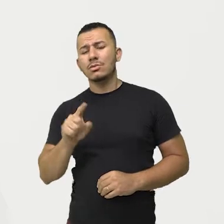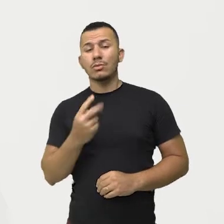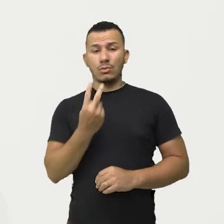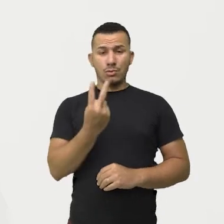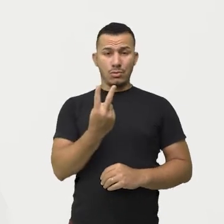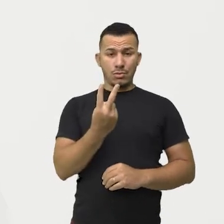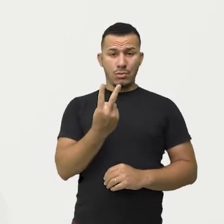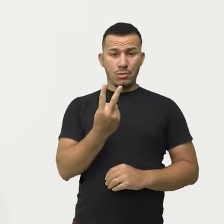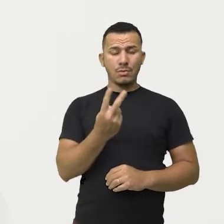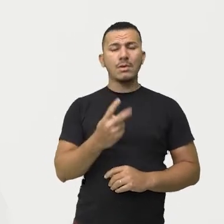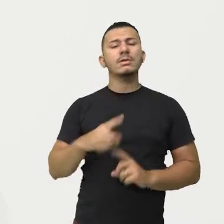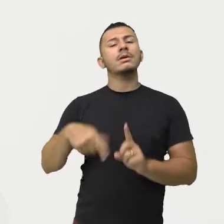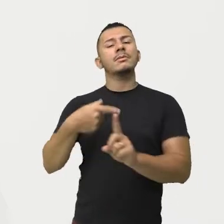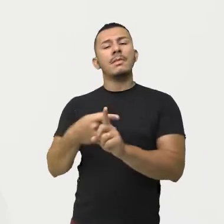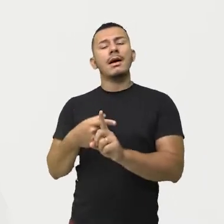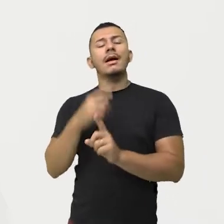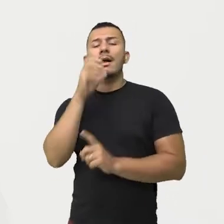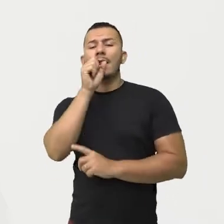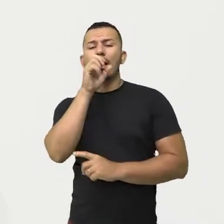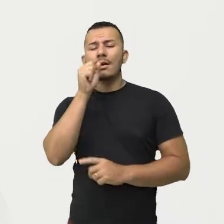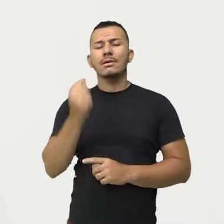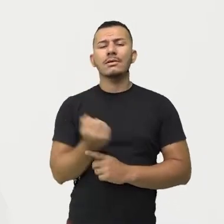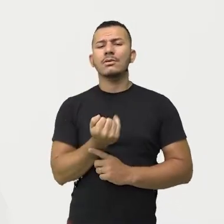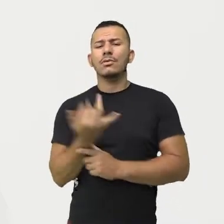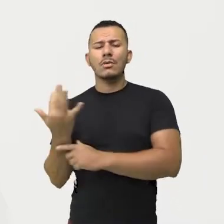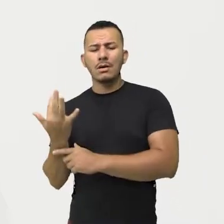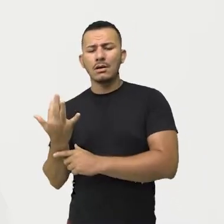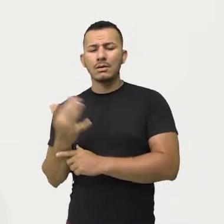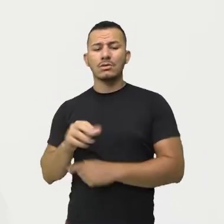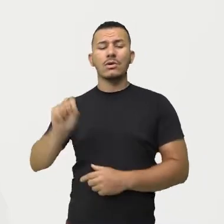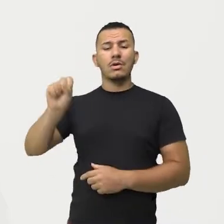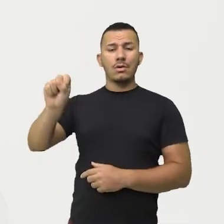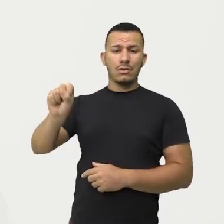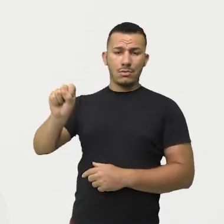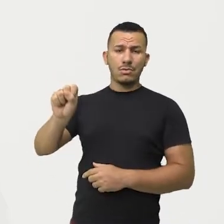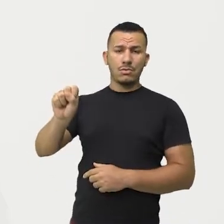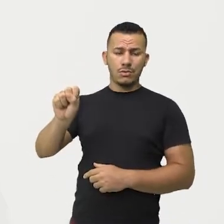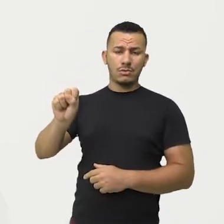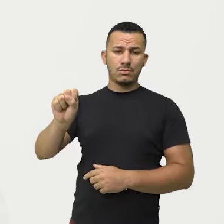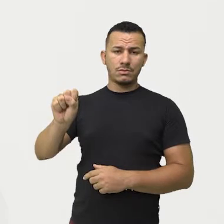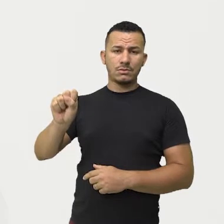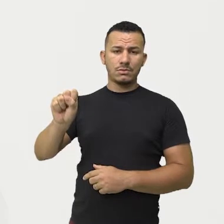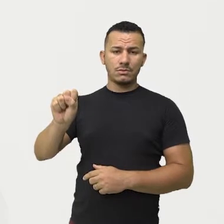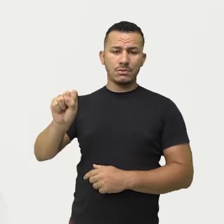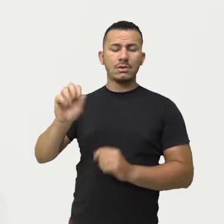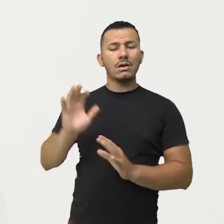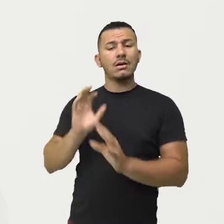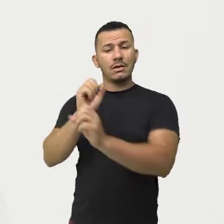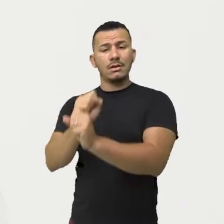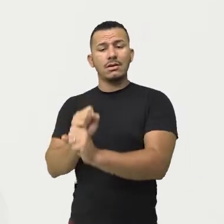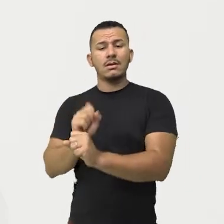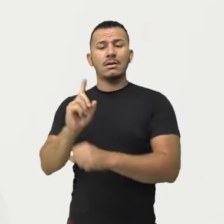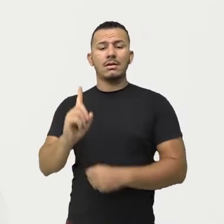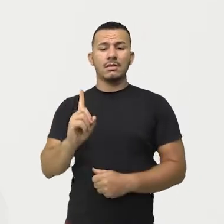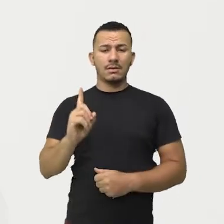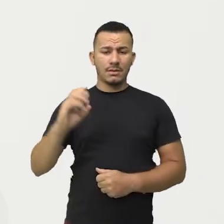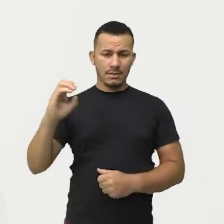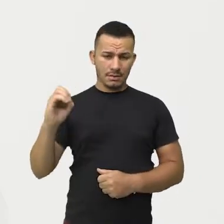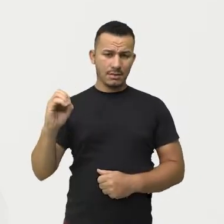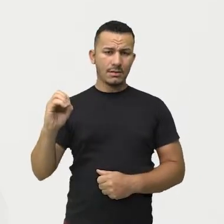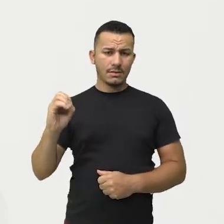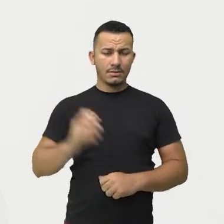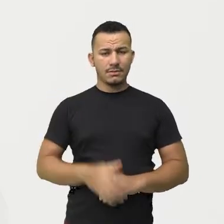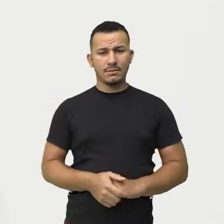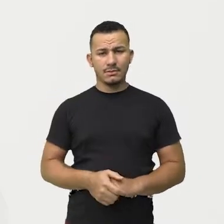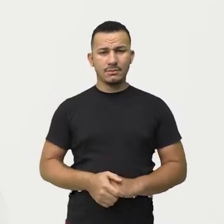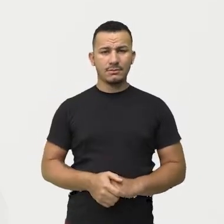1, 2, 3, 4, 5, 6, 7, 8. 8, foram colocadas mais 2, totalizando um total de